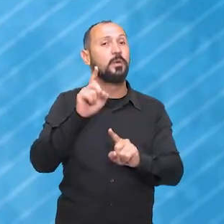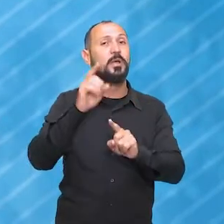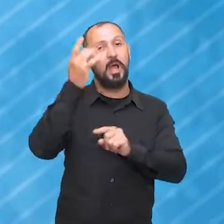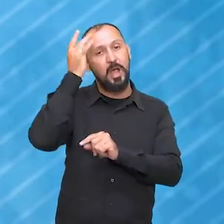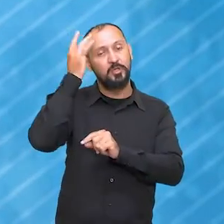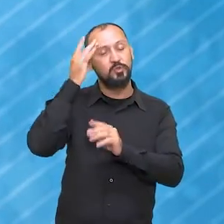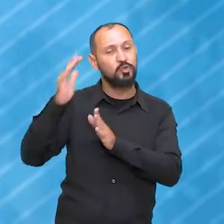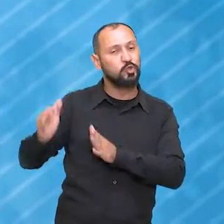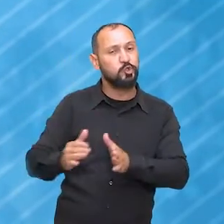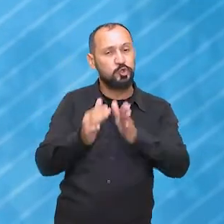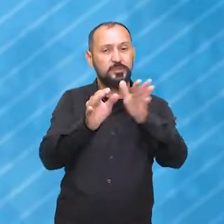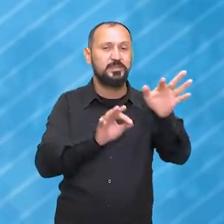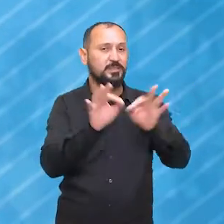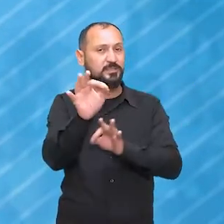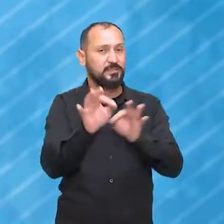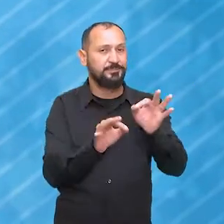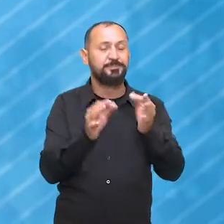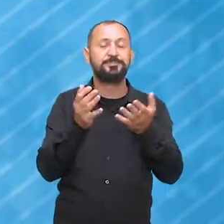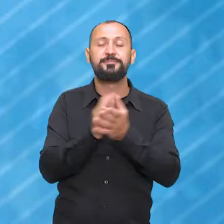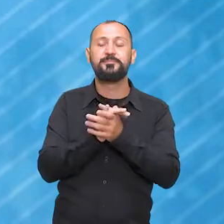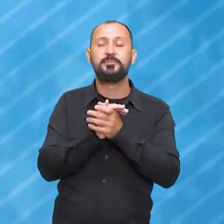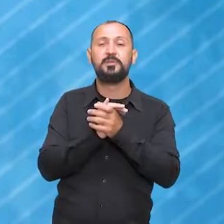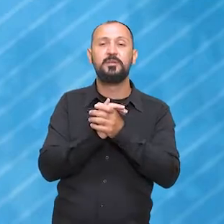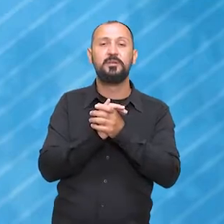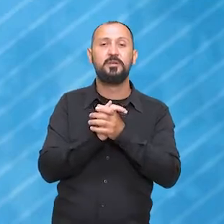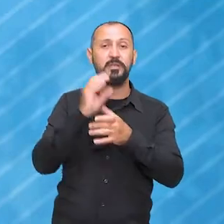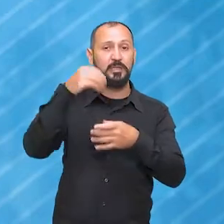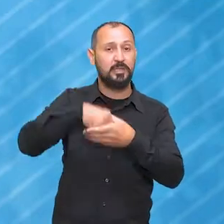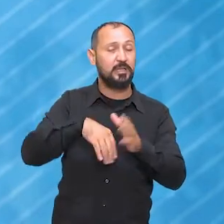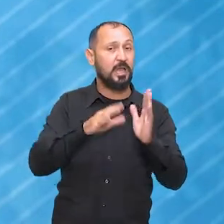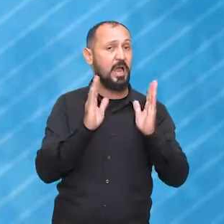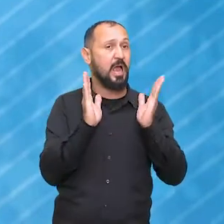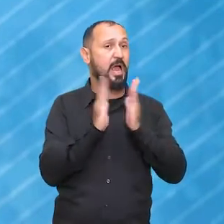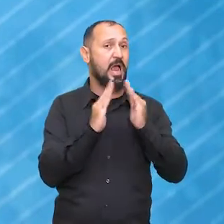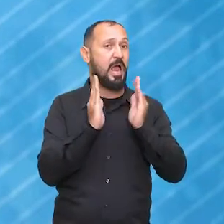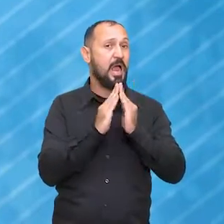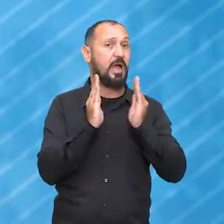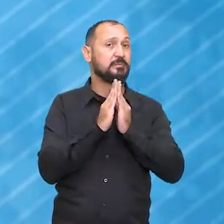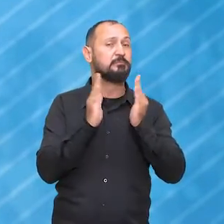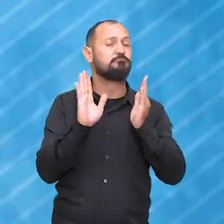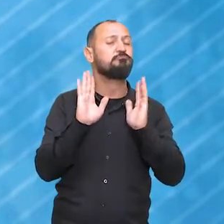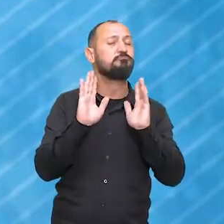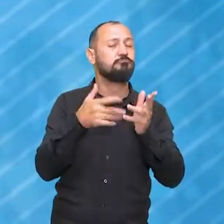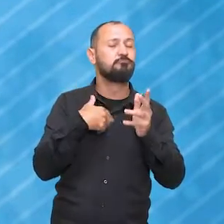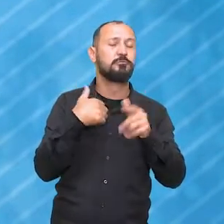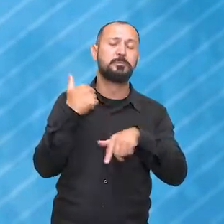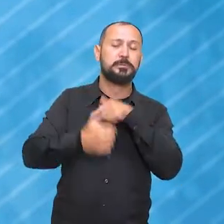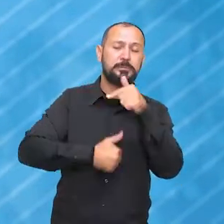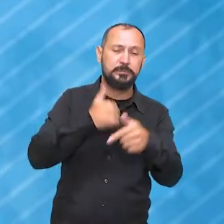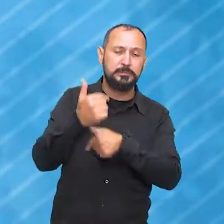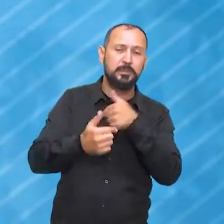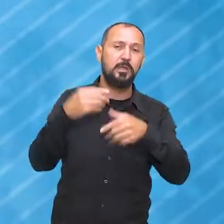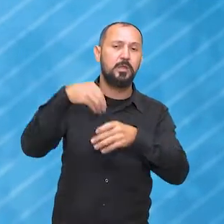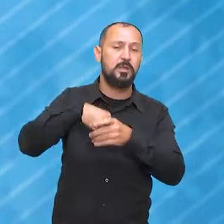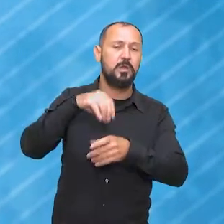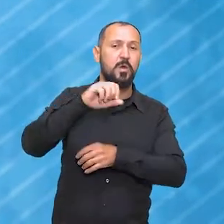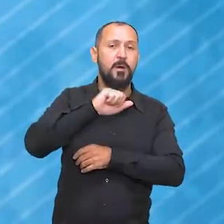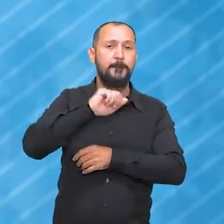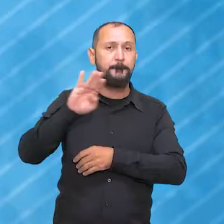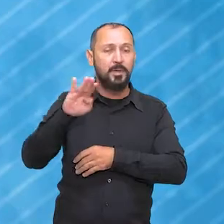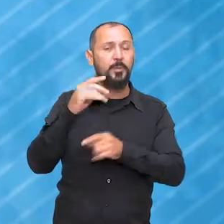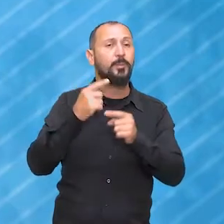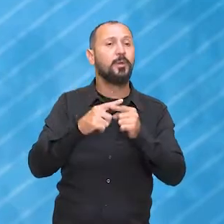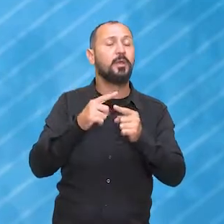aumentar e eu acho que esse caminho está sendo construído, né? Dentro da nossa casa, né, acho que a gente vem fazendo o dever de casa dentro da